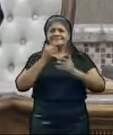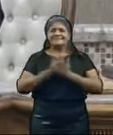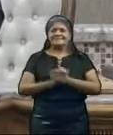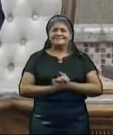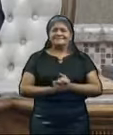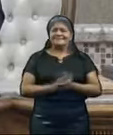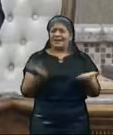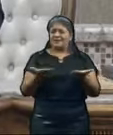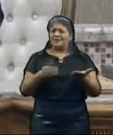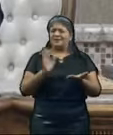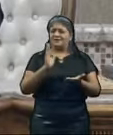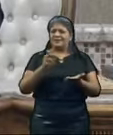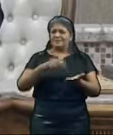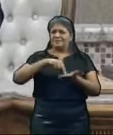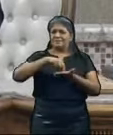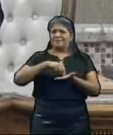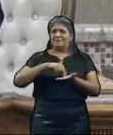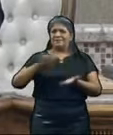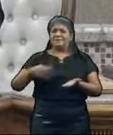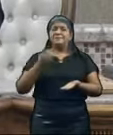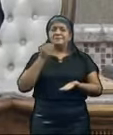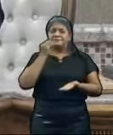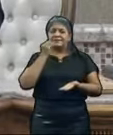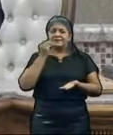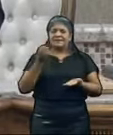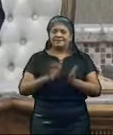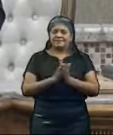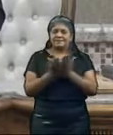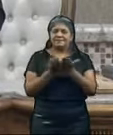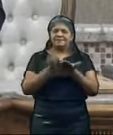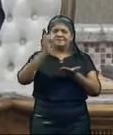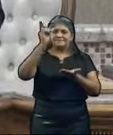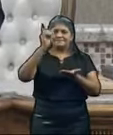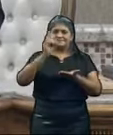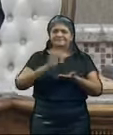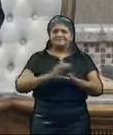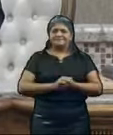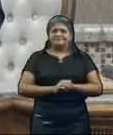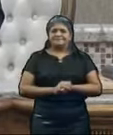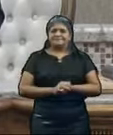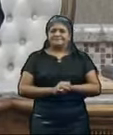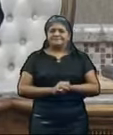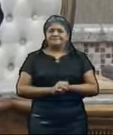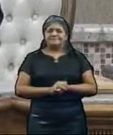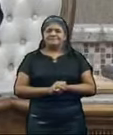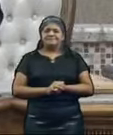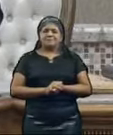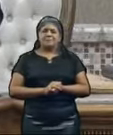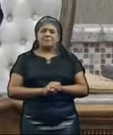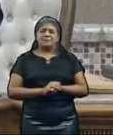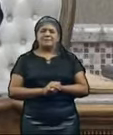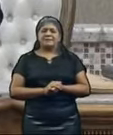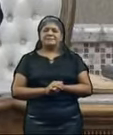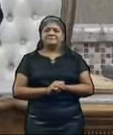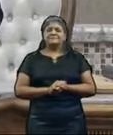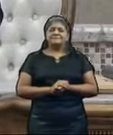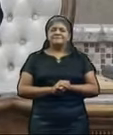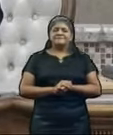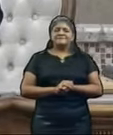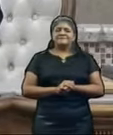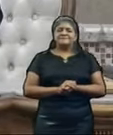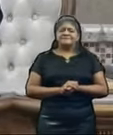aproveitando já estão bem perto da igreja irreverência não a mim mas a palavra de